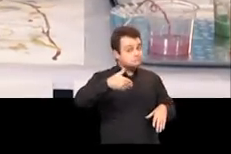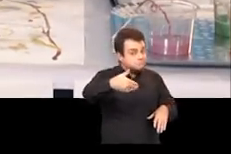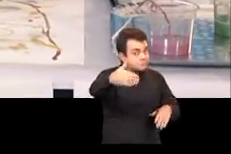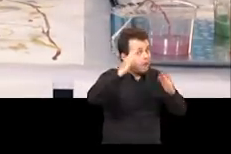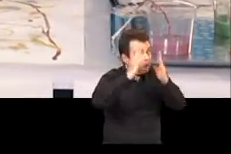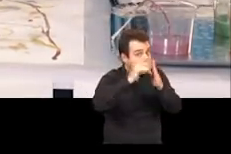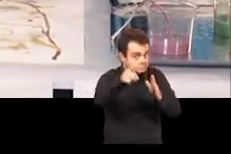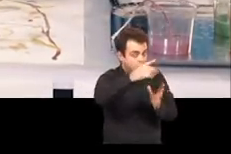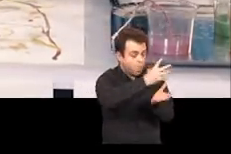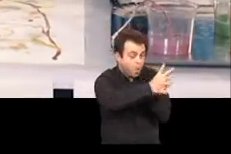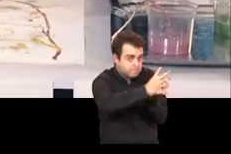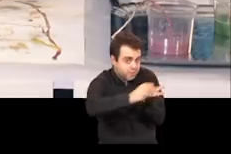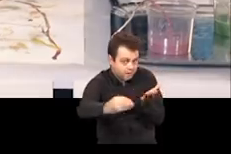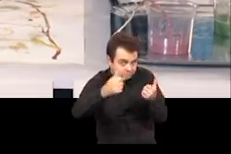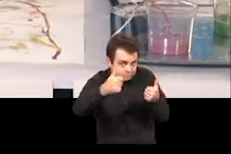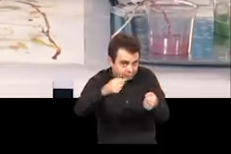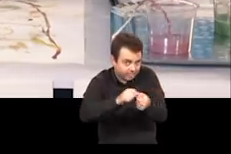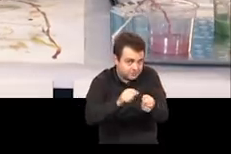também.